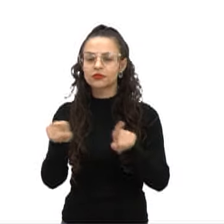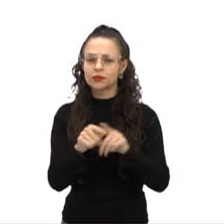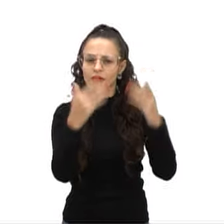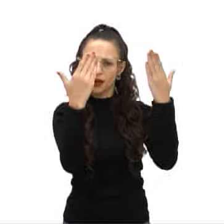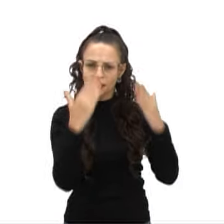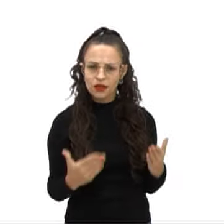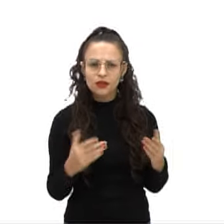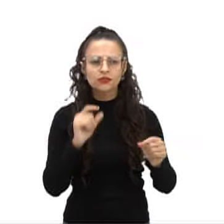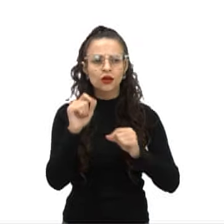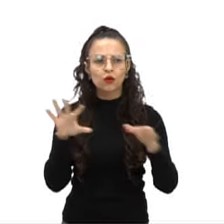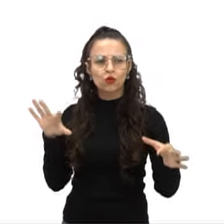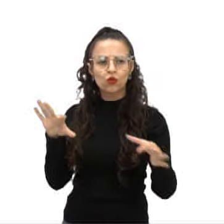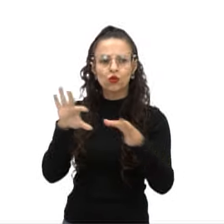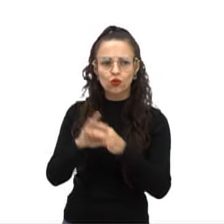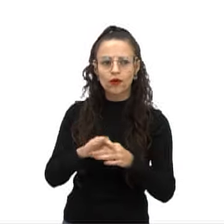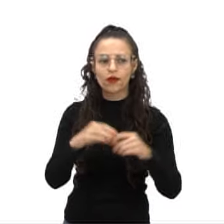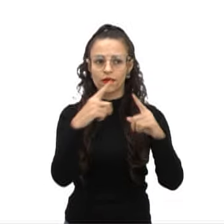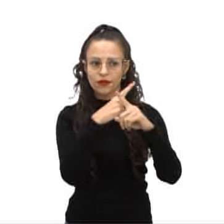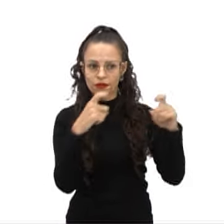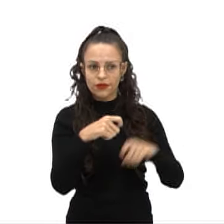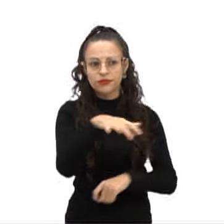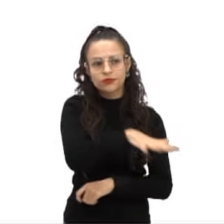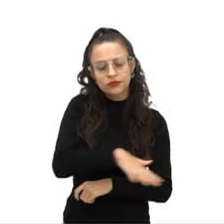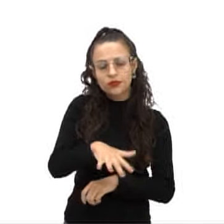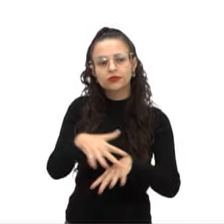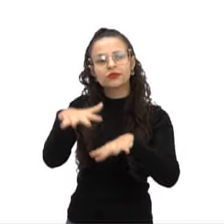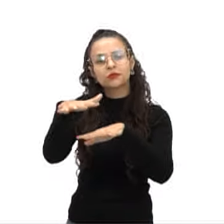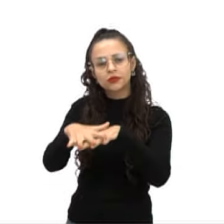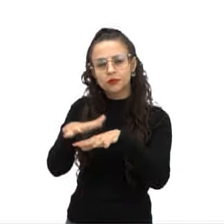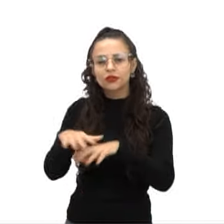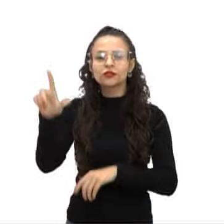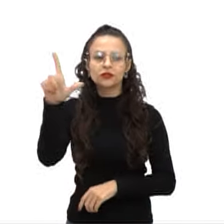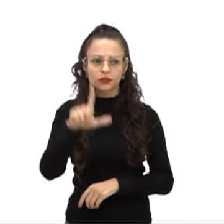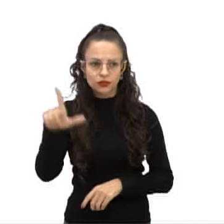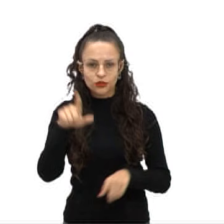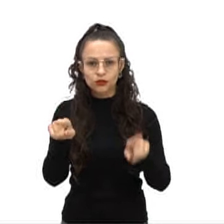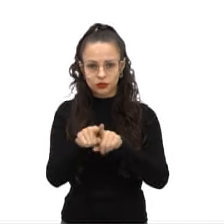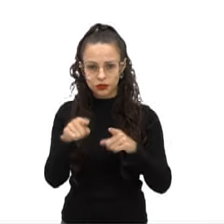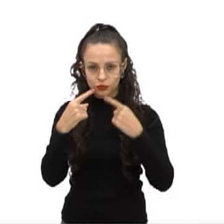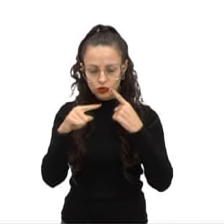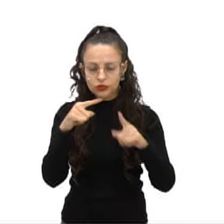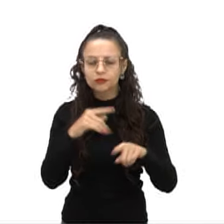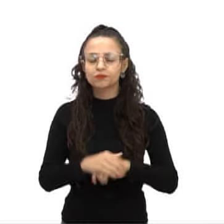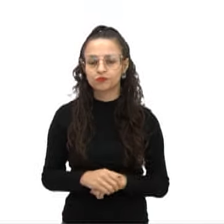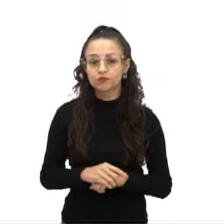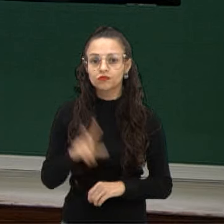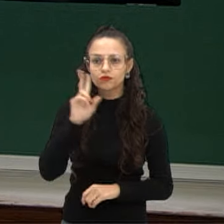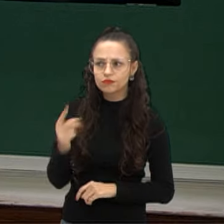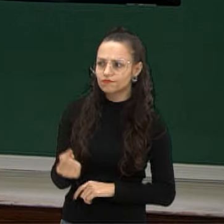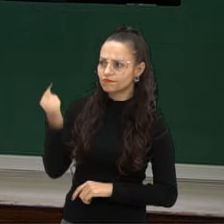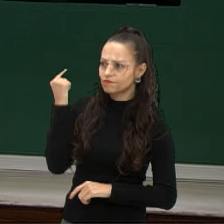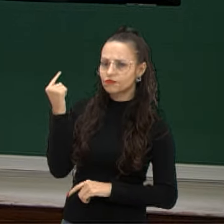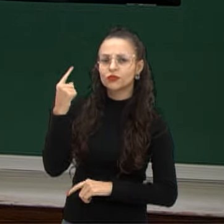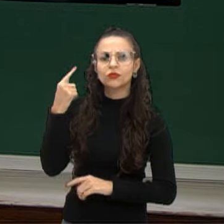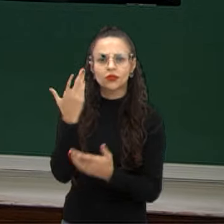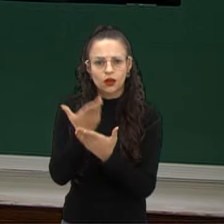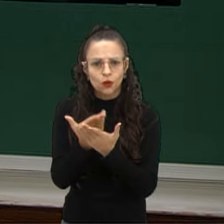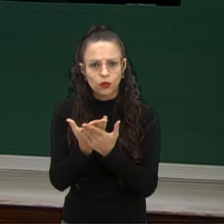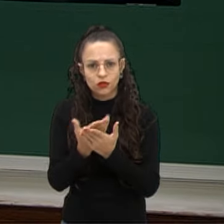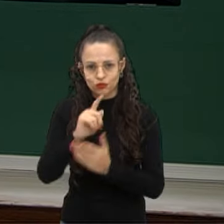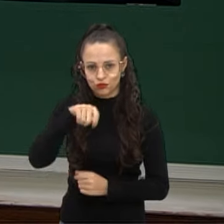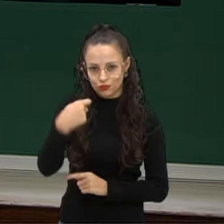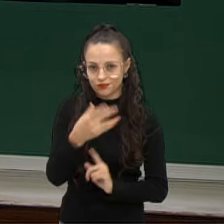e na música. Pessoal, vocês lembram que a gente traçou naquela nossa primeira aula de arte islâmica, a gente traçou,